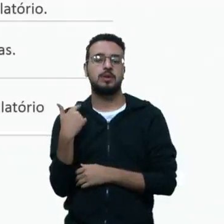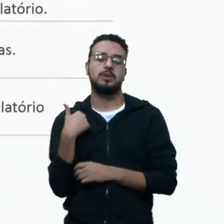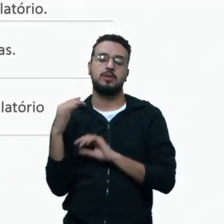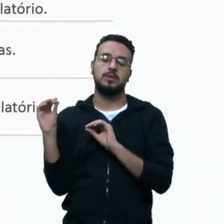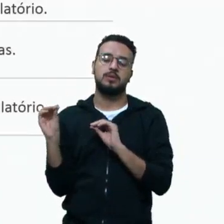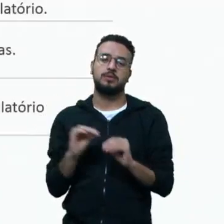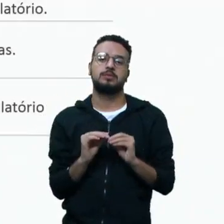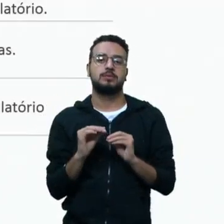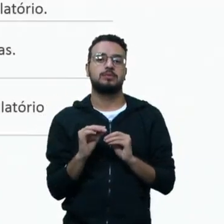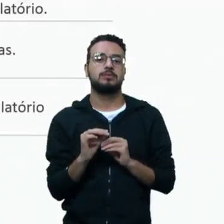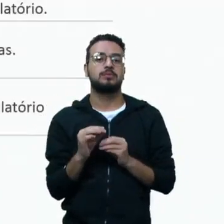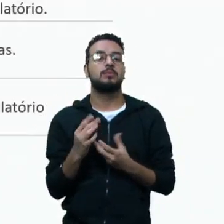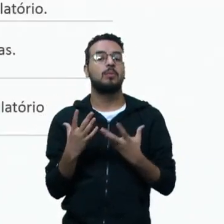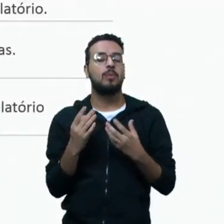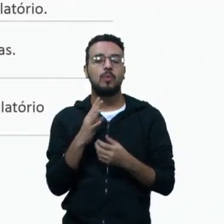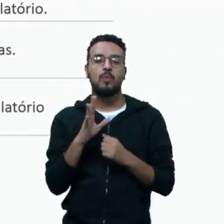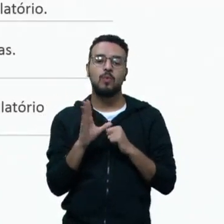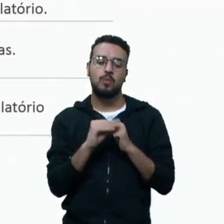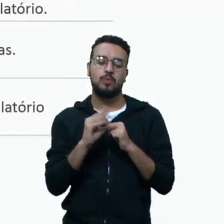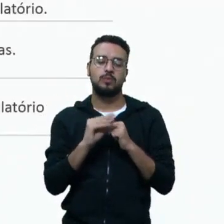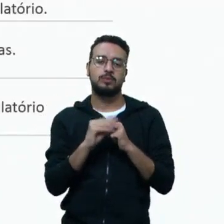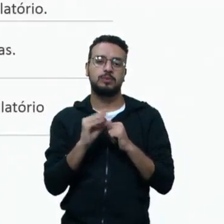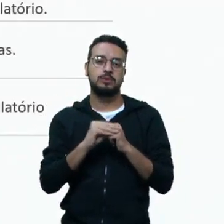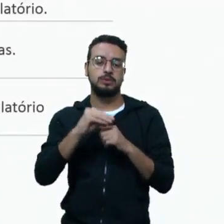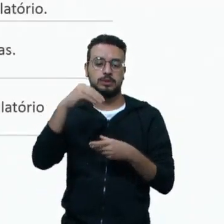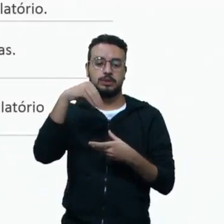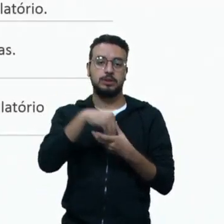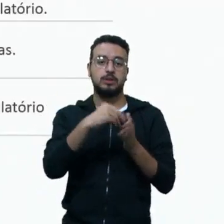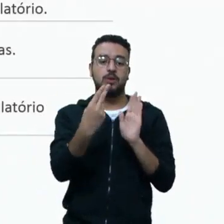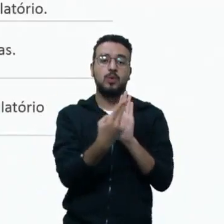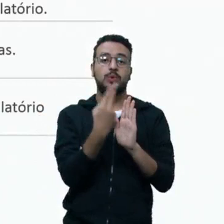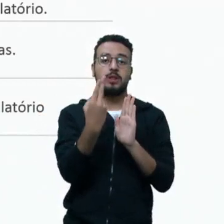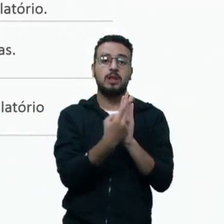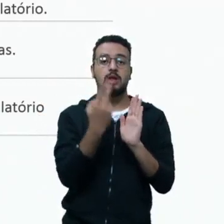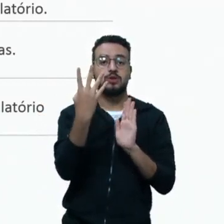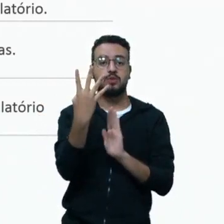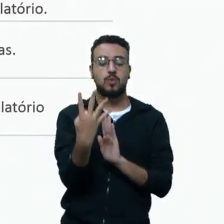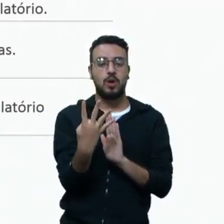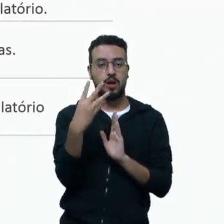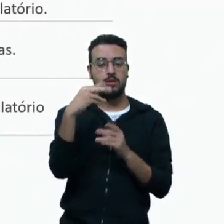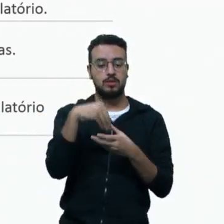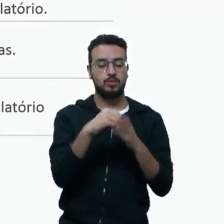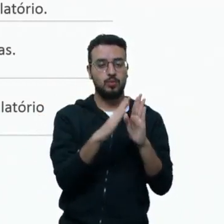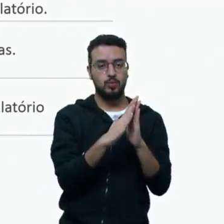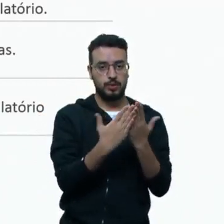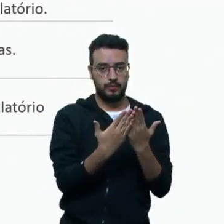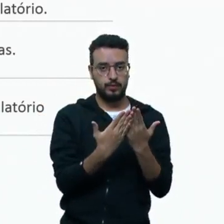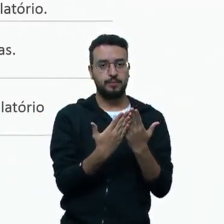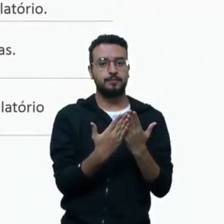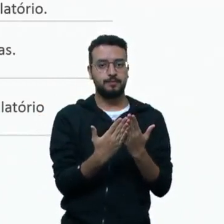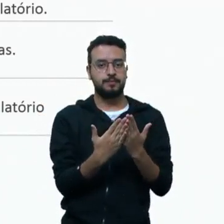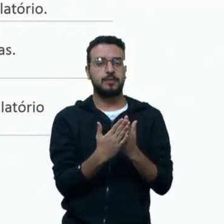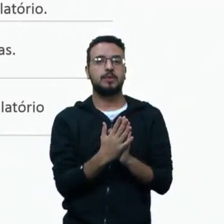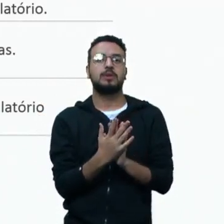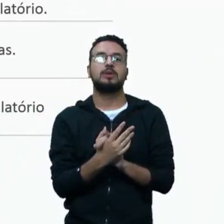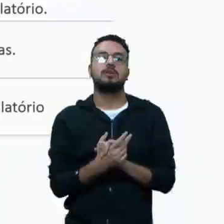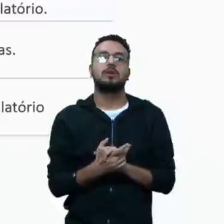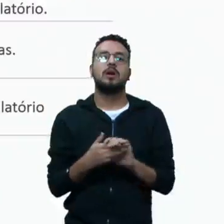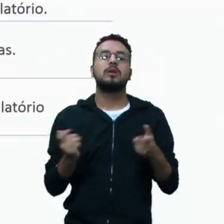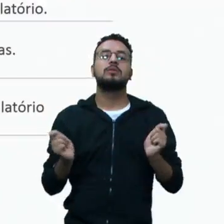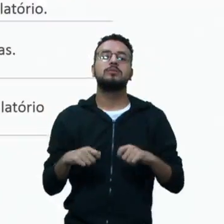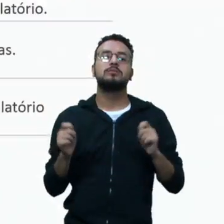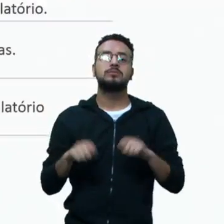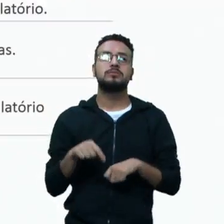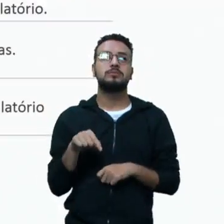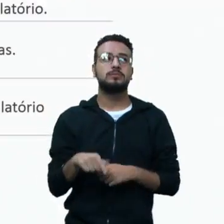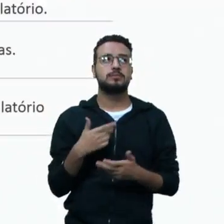vocês muito dos conhecimentos que estão na unidade 4 do livro didático. Bom, a competência